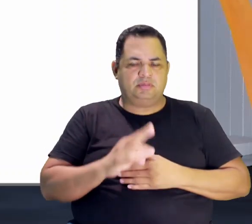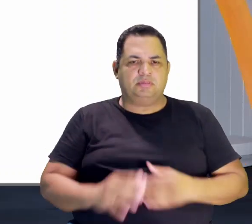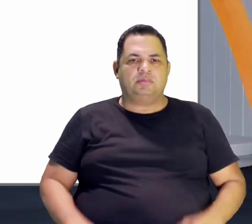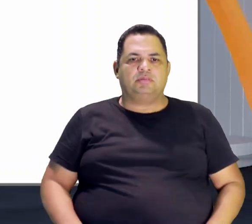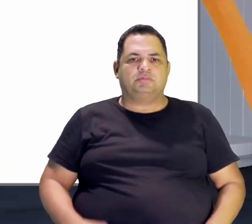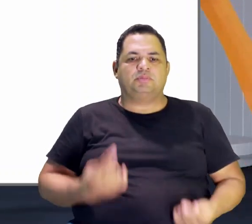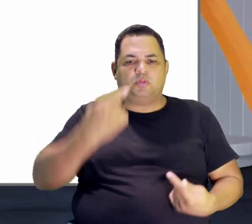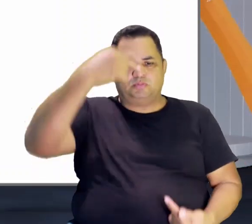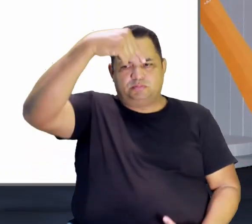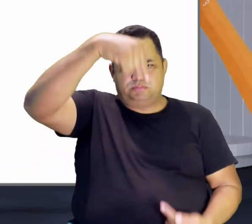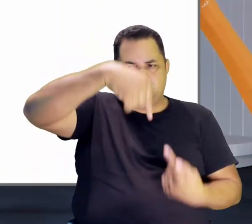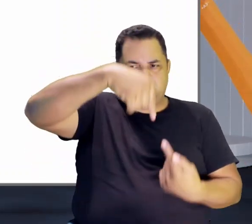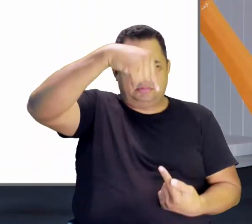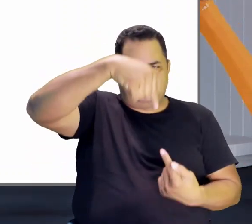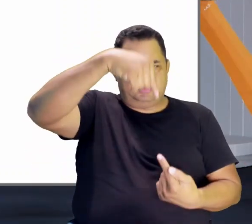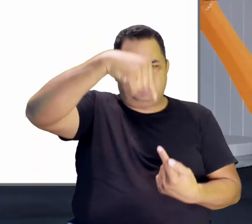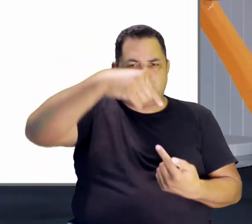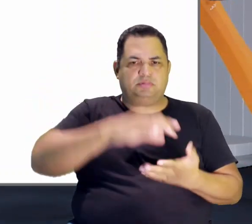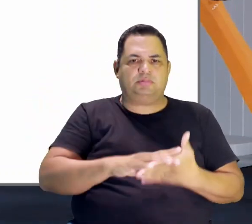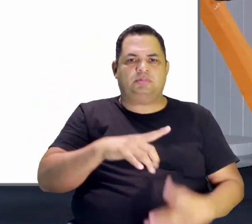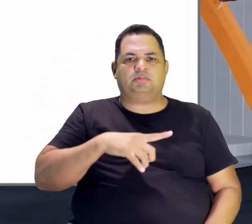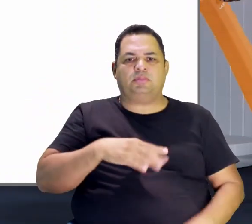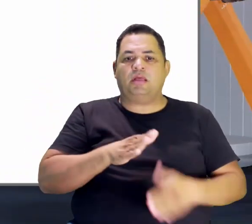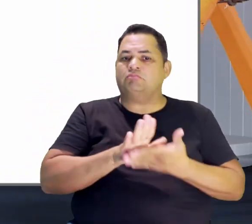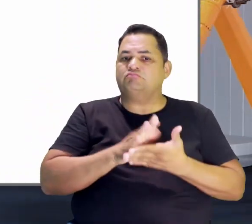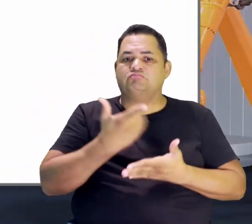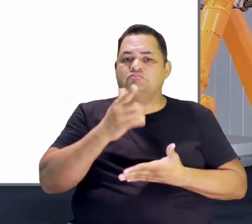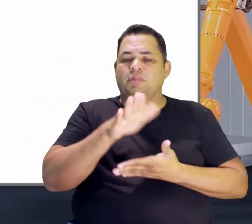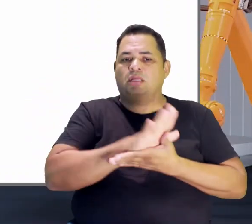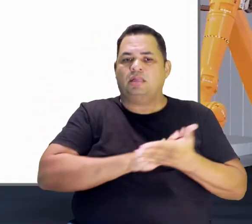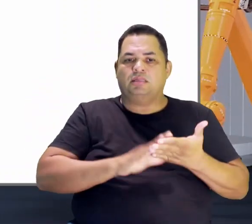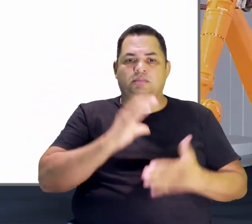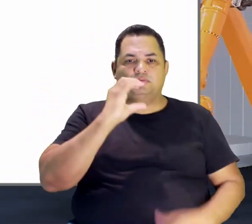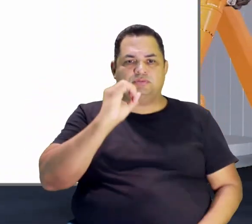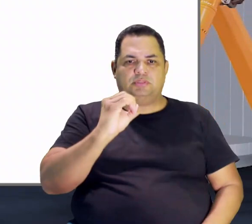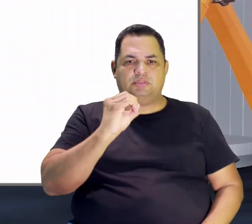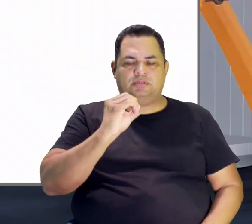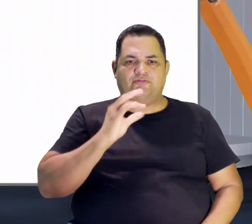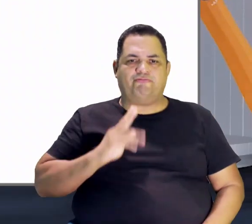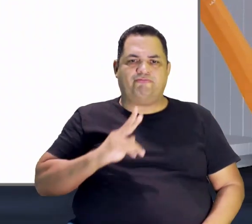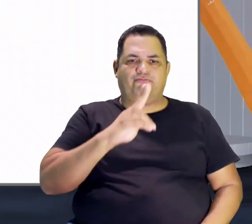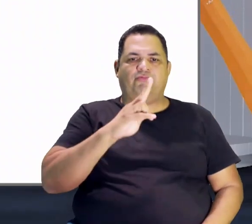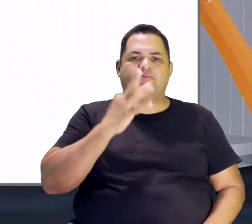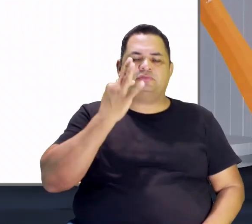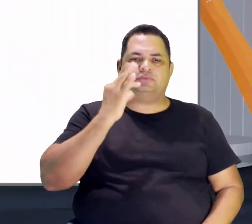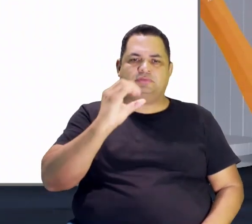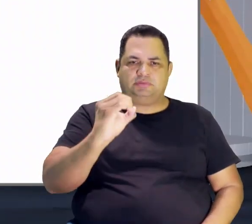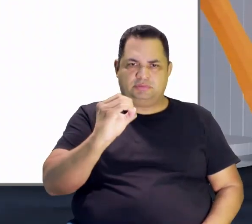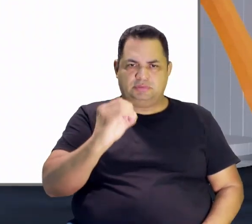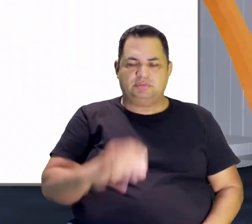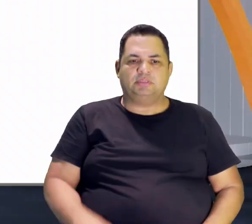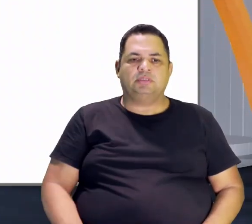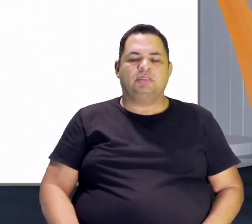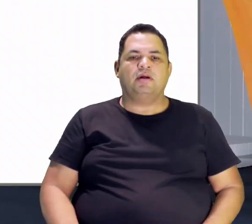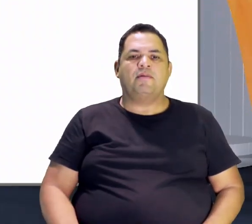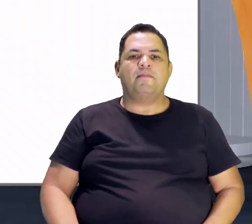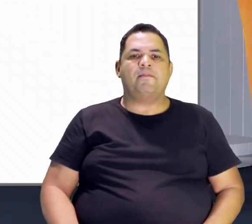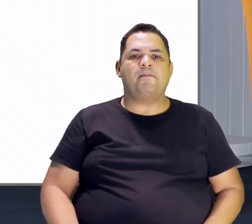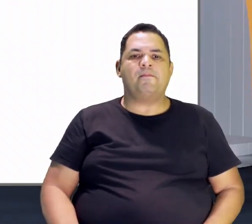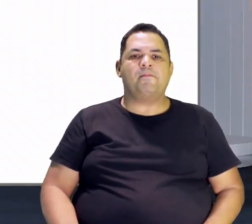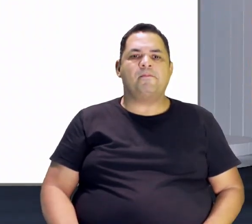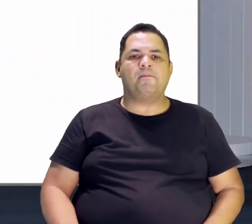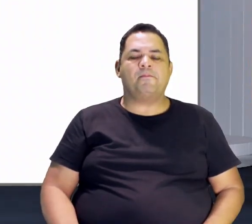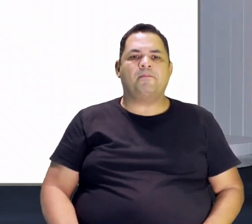sentidos opostos aí, né? Na verdade, anula. Vetorialmente, sabe que o sentido oposto diminui. Diminuindo uma força igual com outra